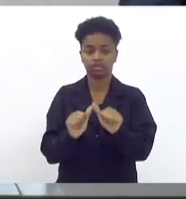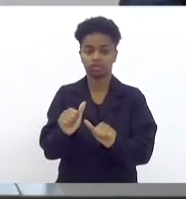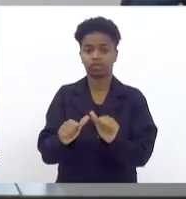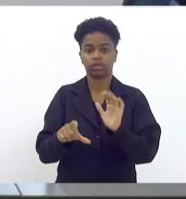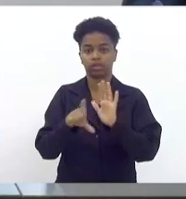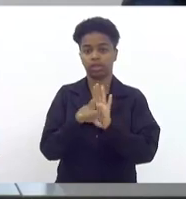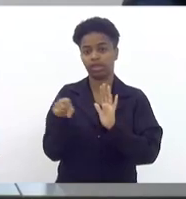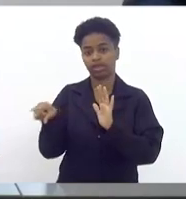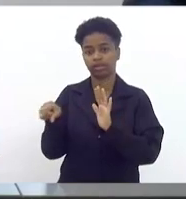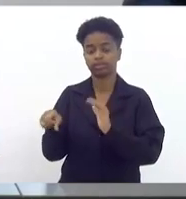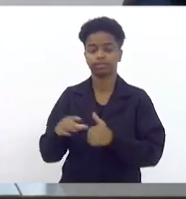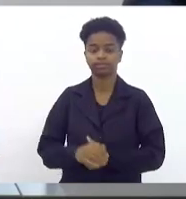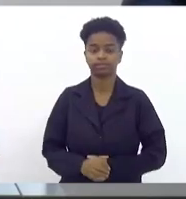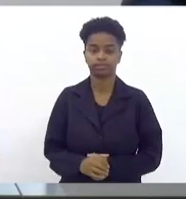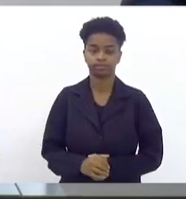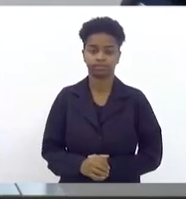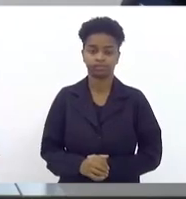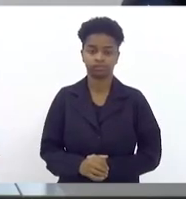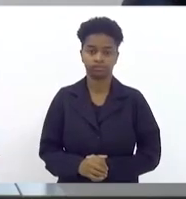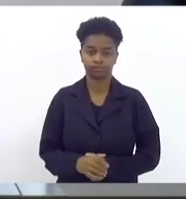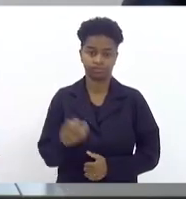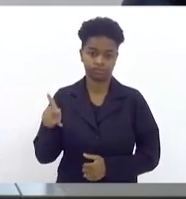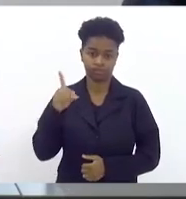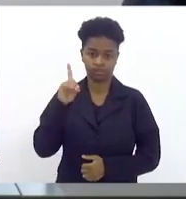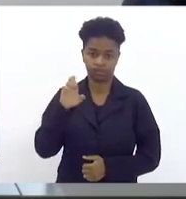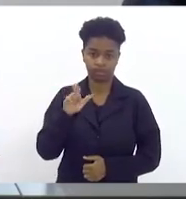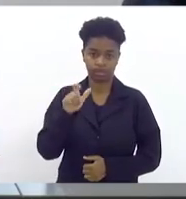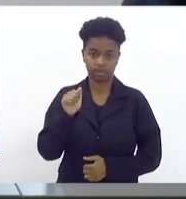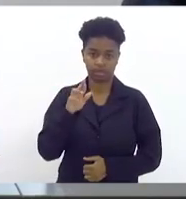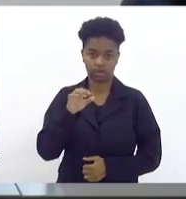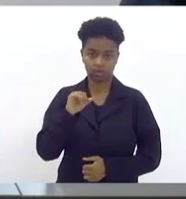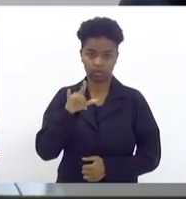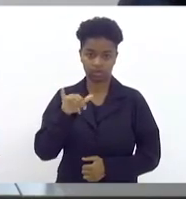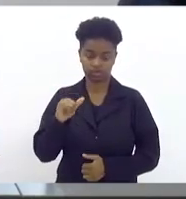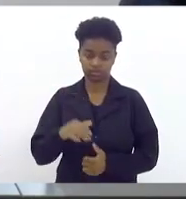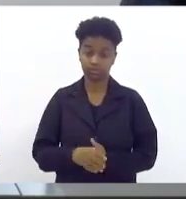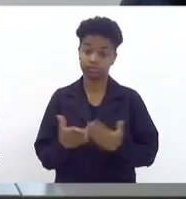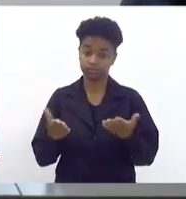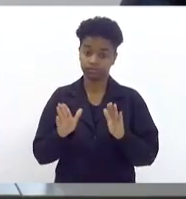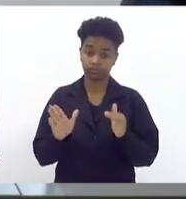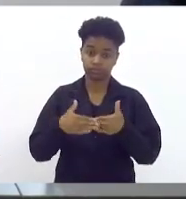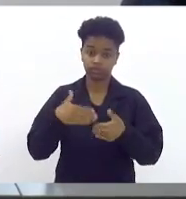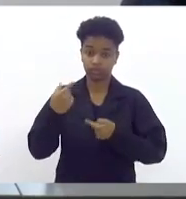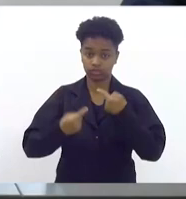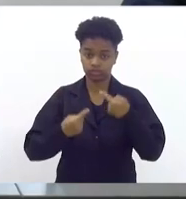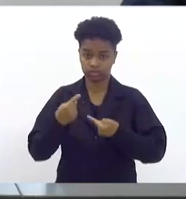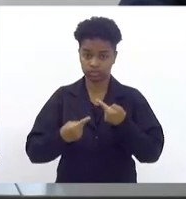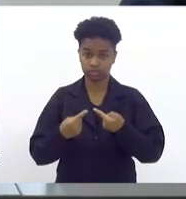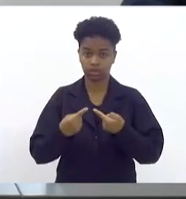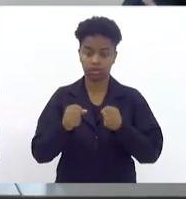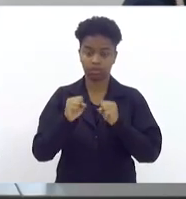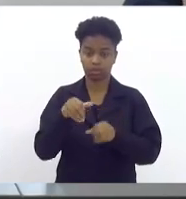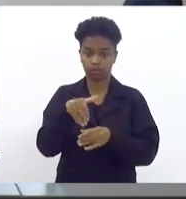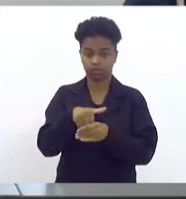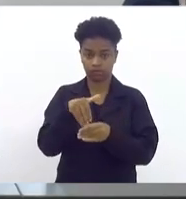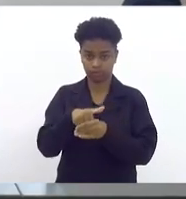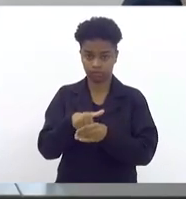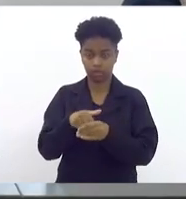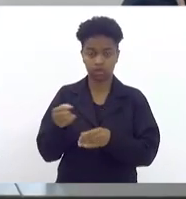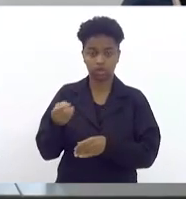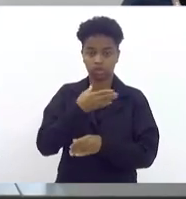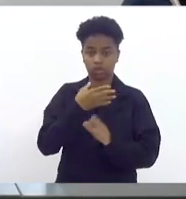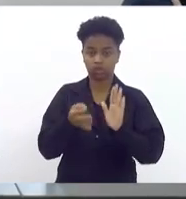lei apontada pelo deputado relator Guilherme Dallaroli. Então, encerrada a discussão, em votação o